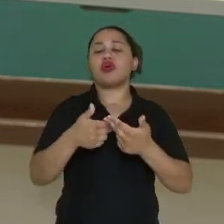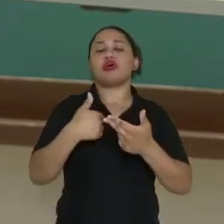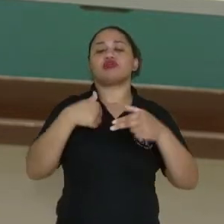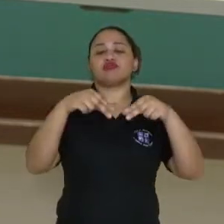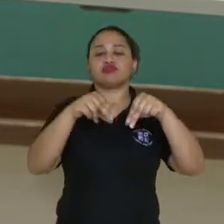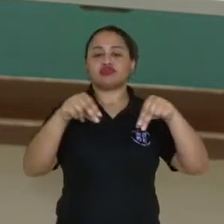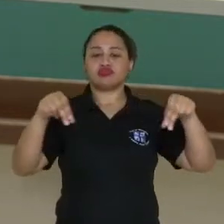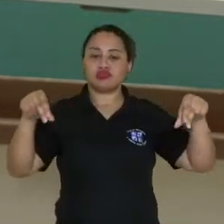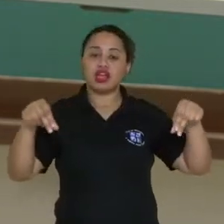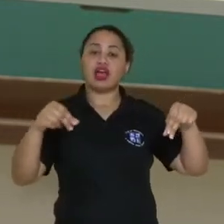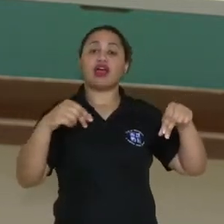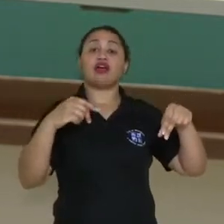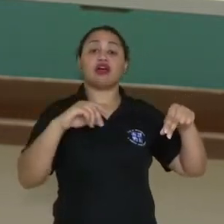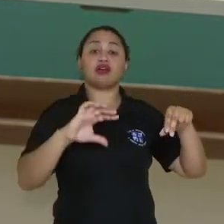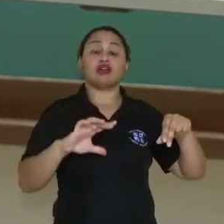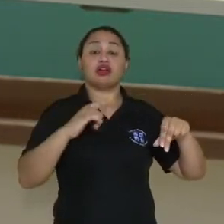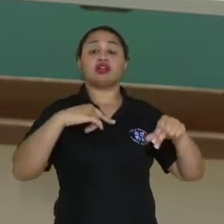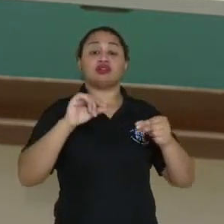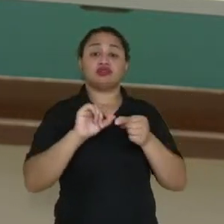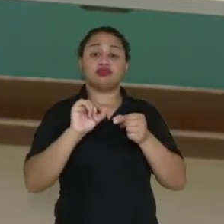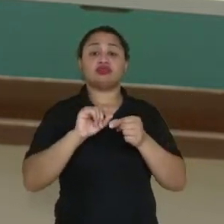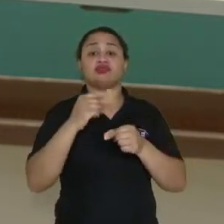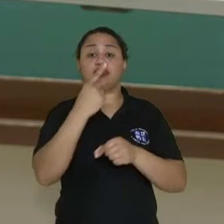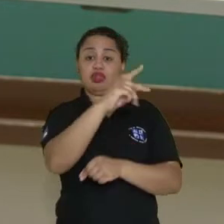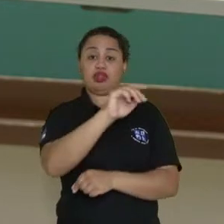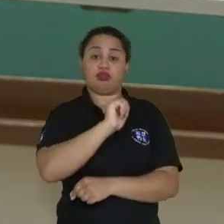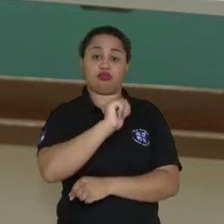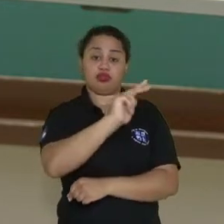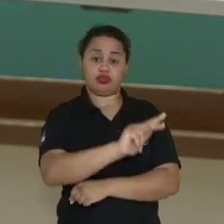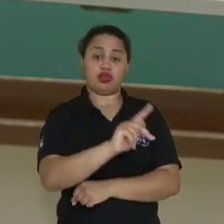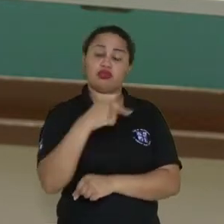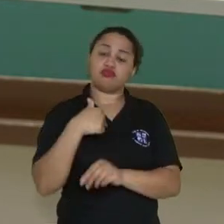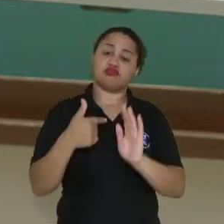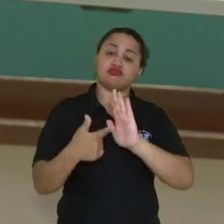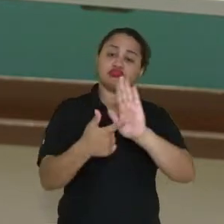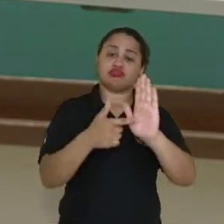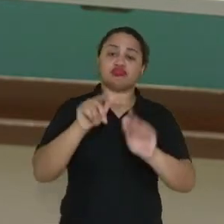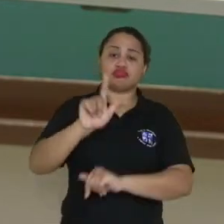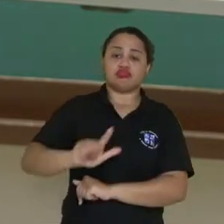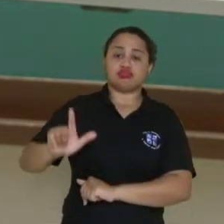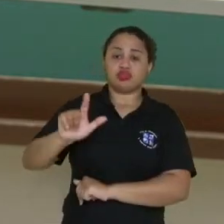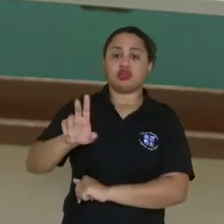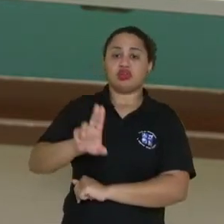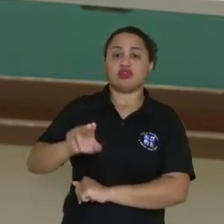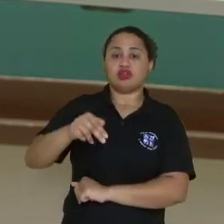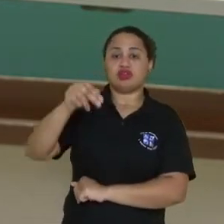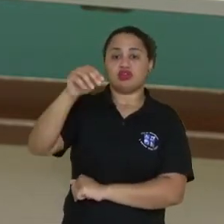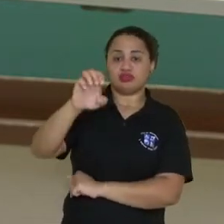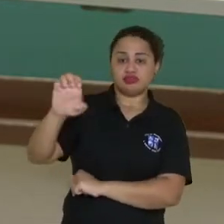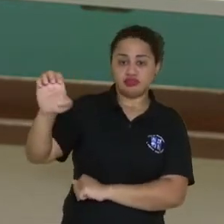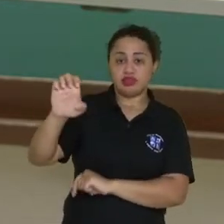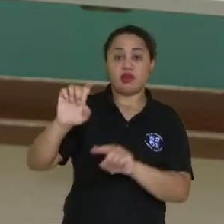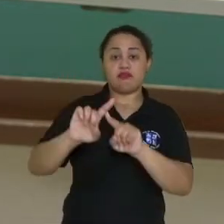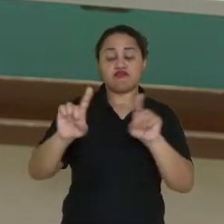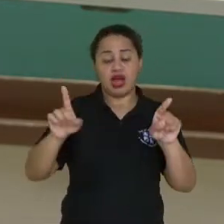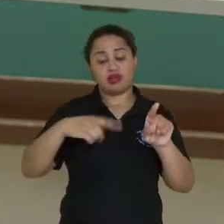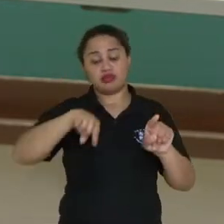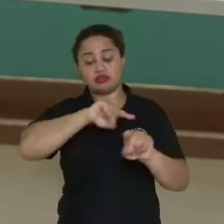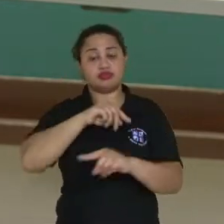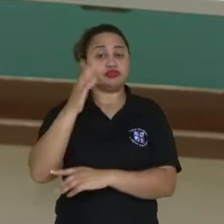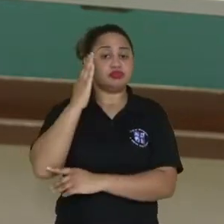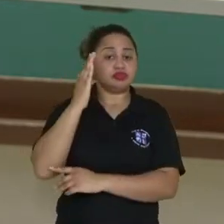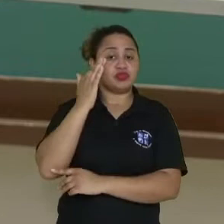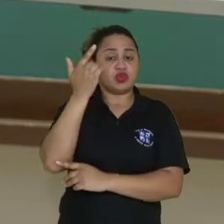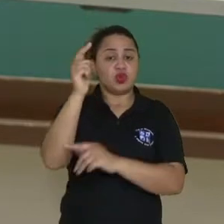cordéis lusitanos. E, como a gente viu, é uma manifestação literária muito utilizada no nosso Nordeste. Mas a gente sabe que em